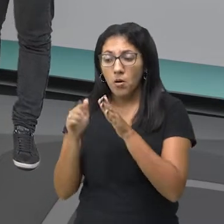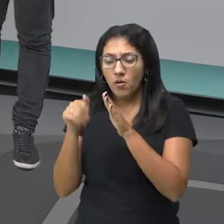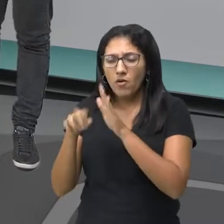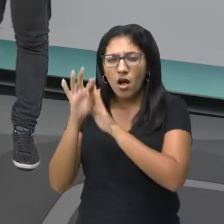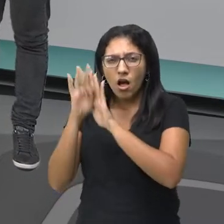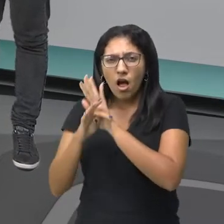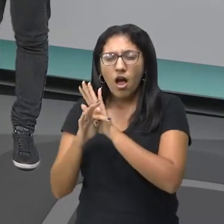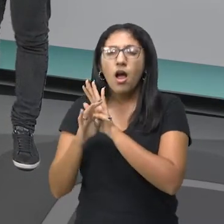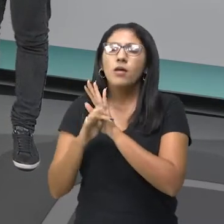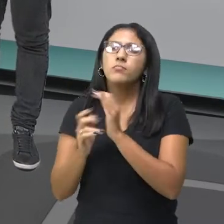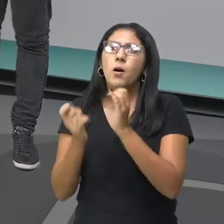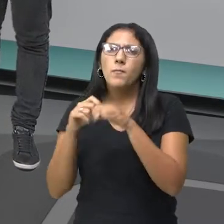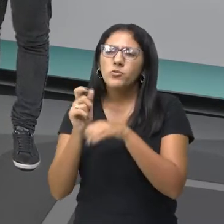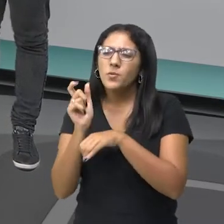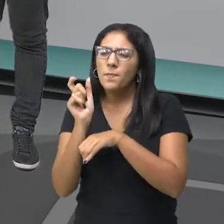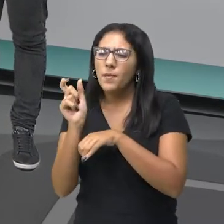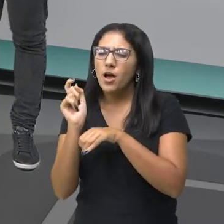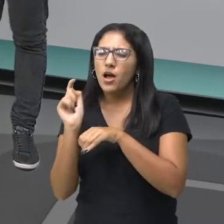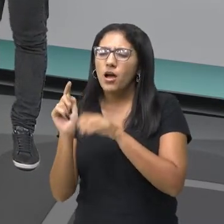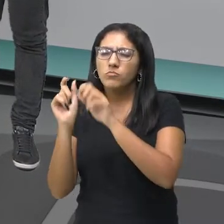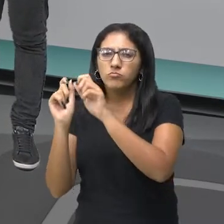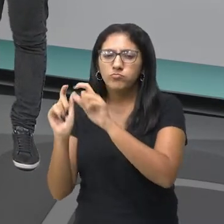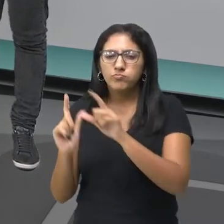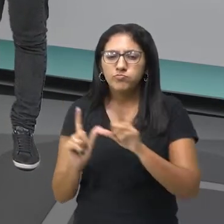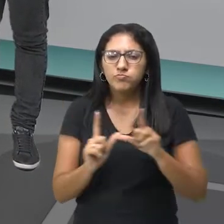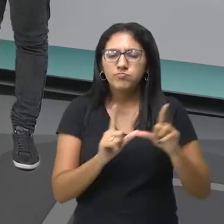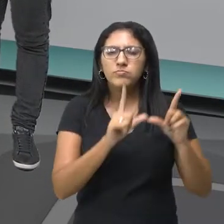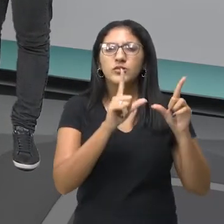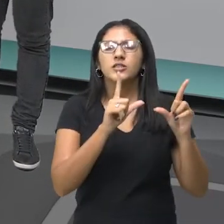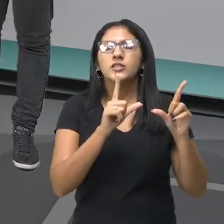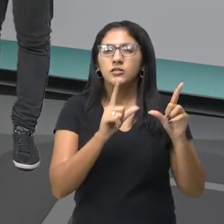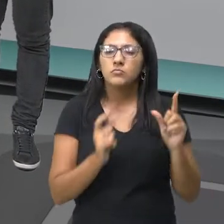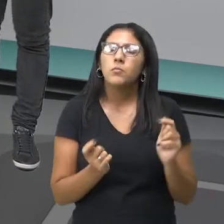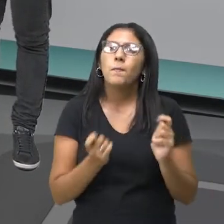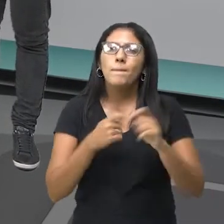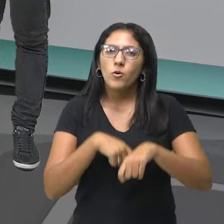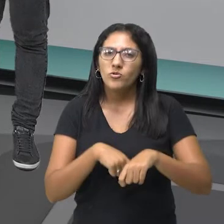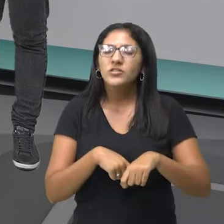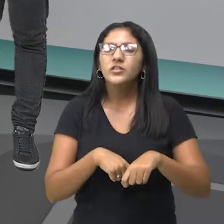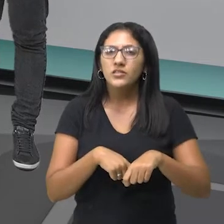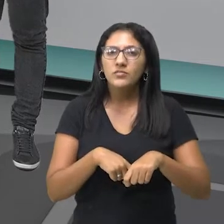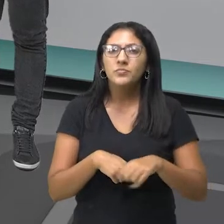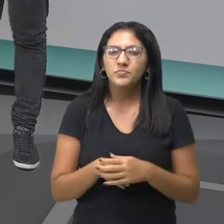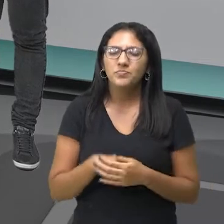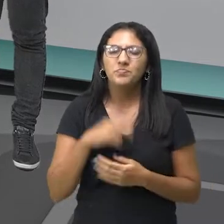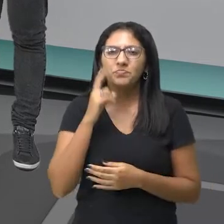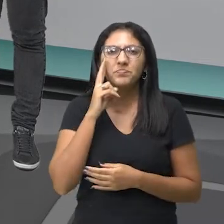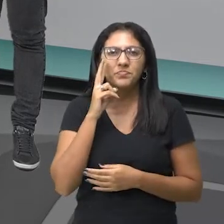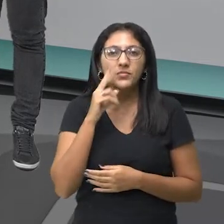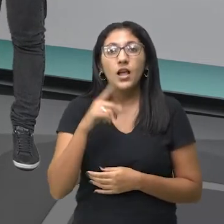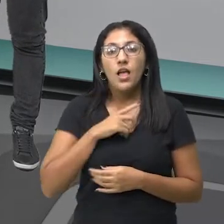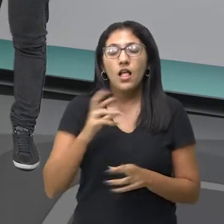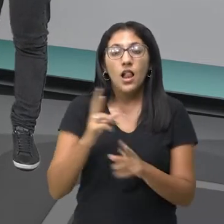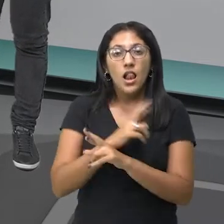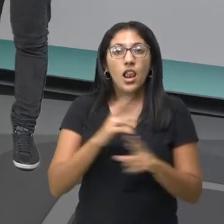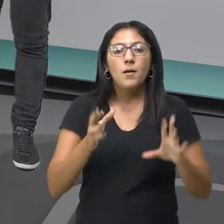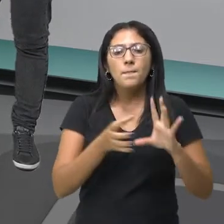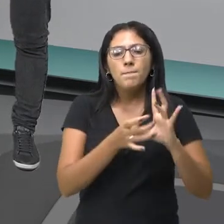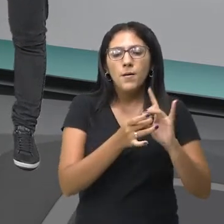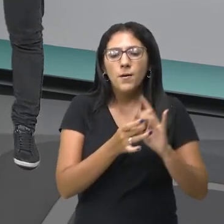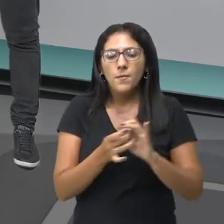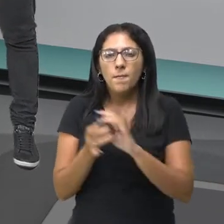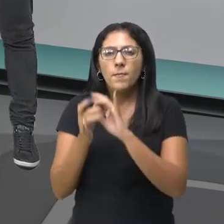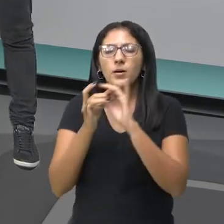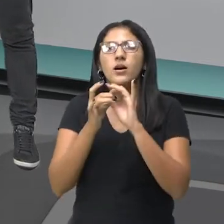daquela leitura linear, né, que vem da primeira página e vai até a última, eu tinha a possibilidade de estar nessa página e de repente ir